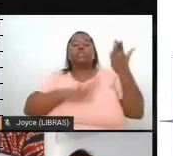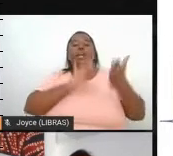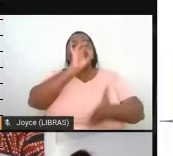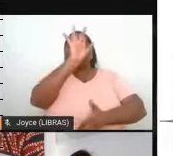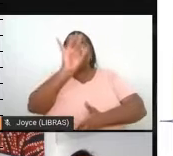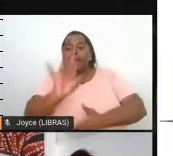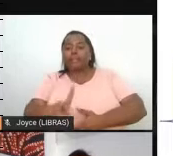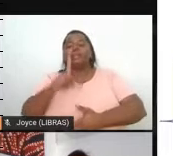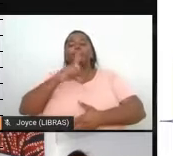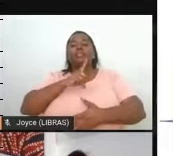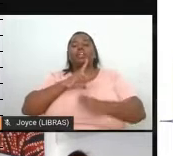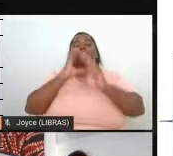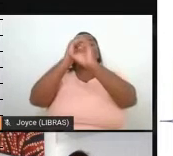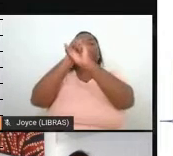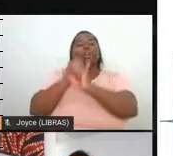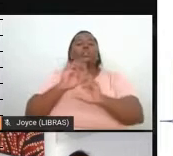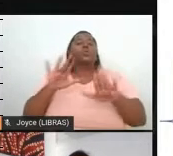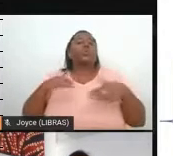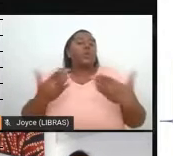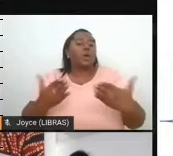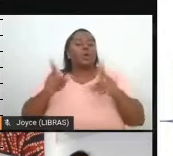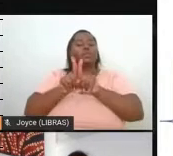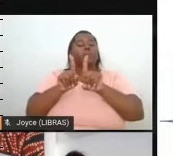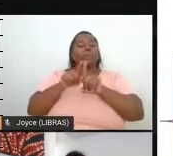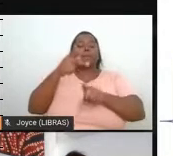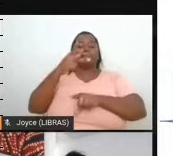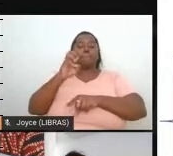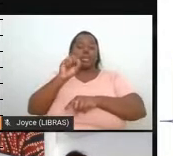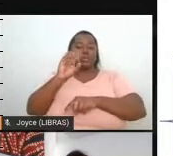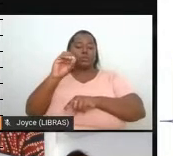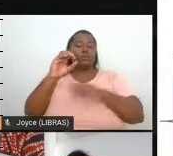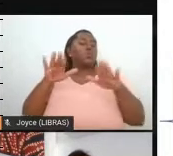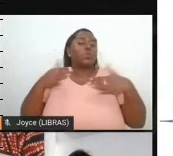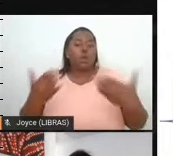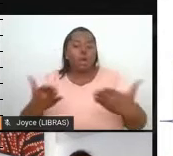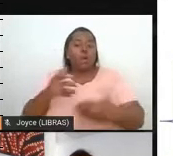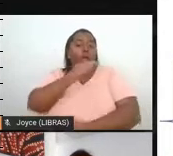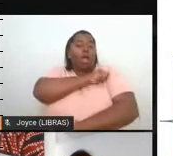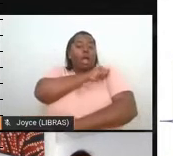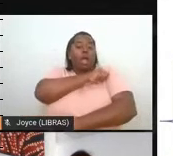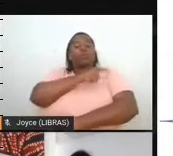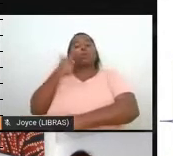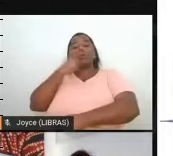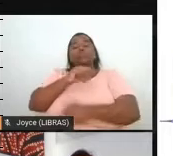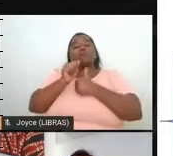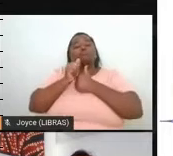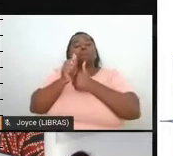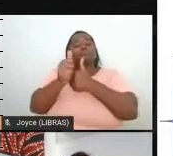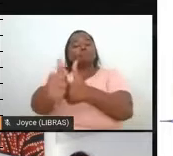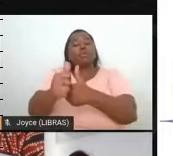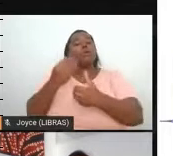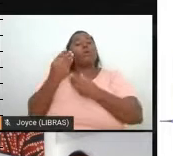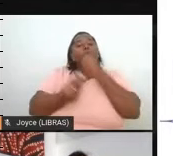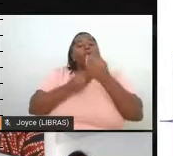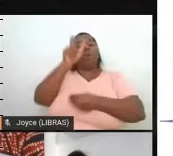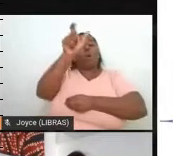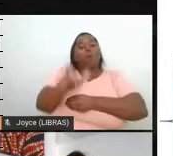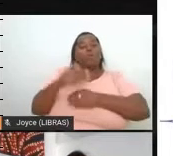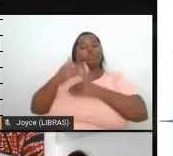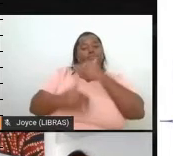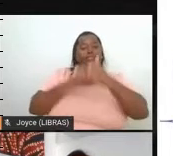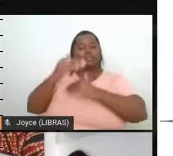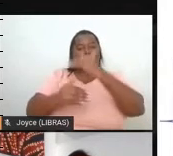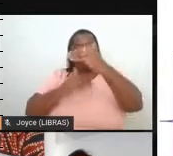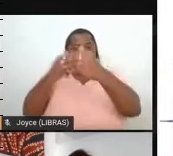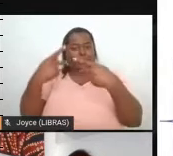também acompanha o desenvolvimento na disciplina dele como um todo, não só naquela atividade. Então, ele sabe se ele está indo dentro